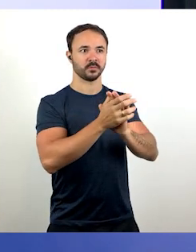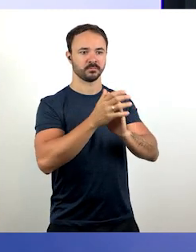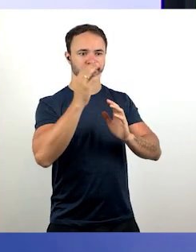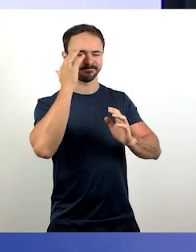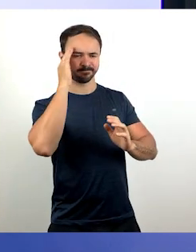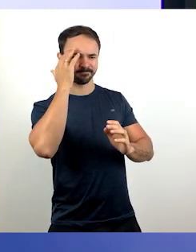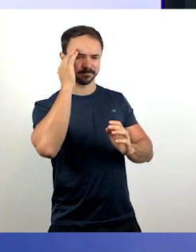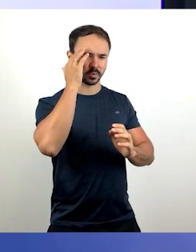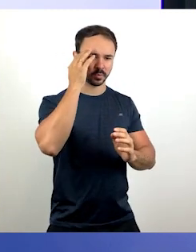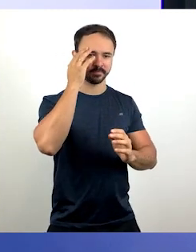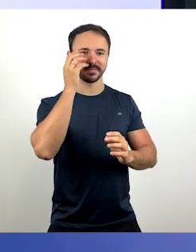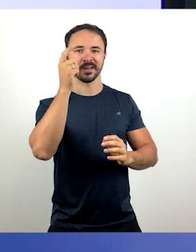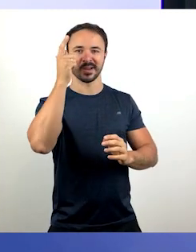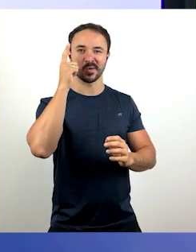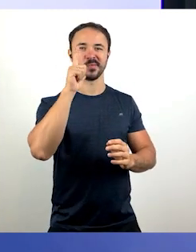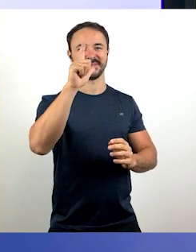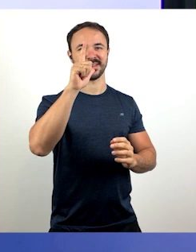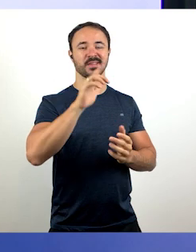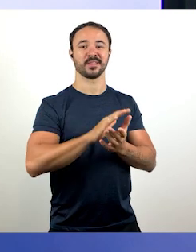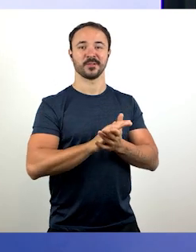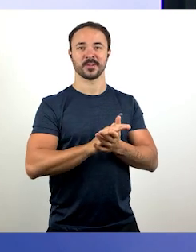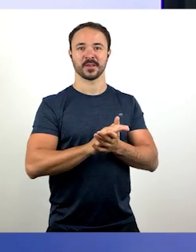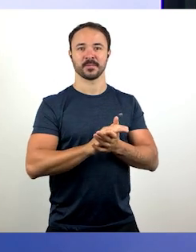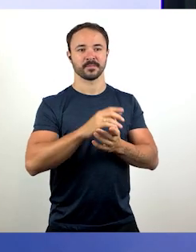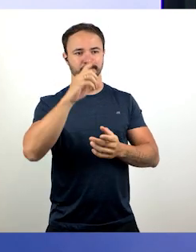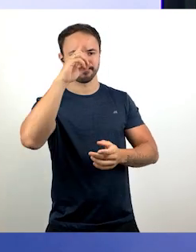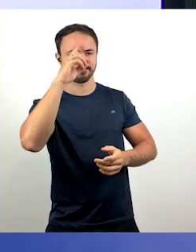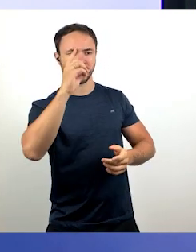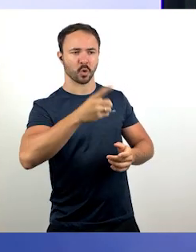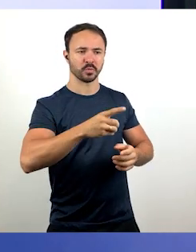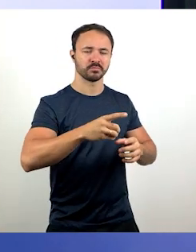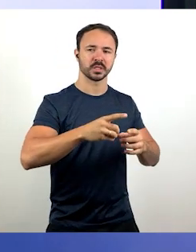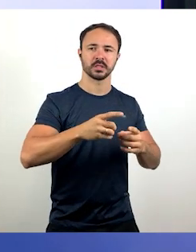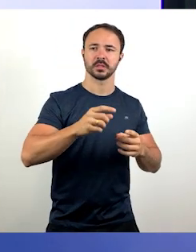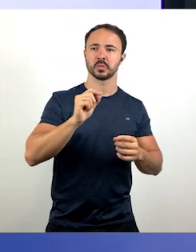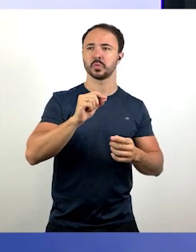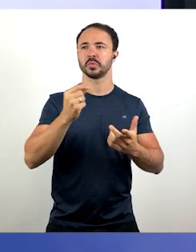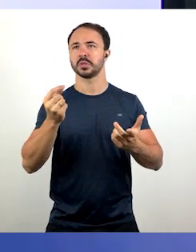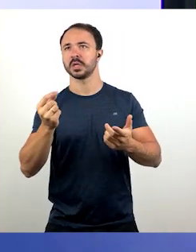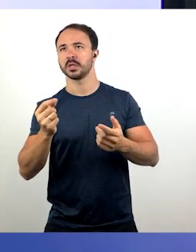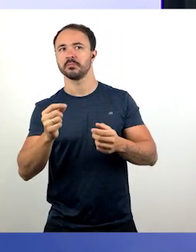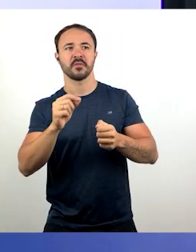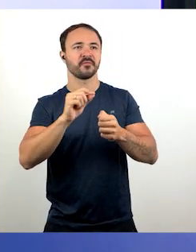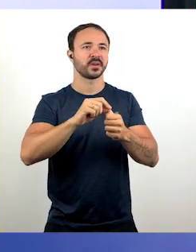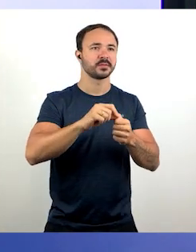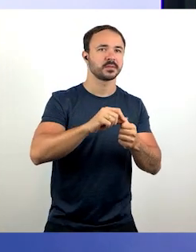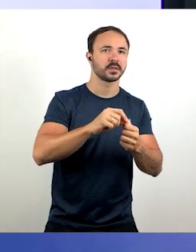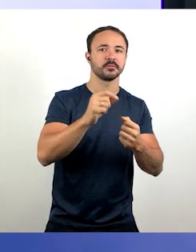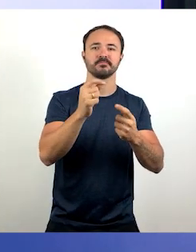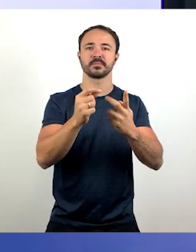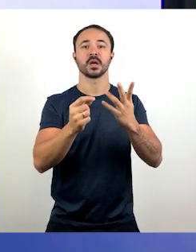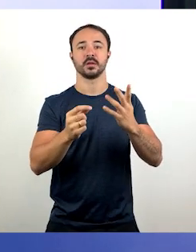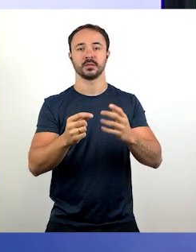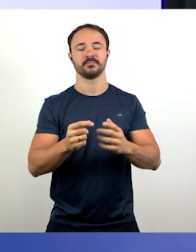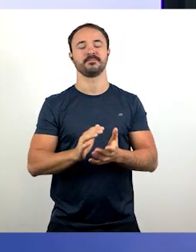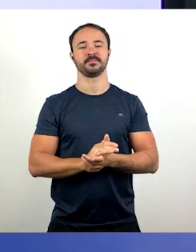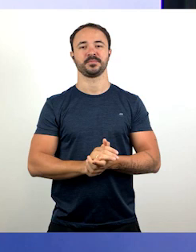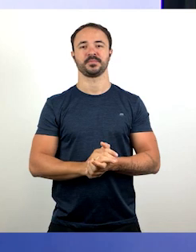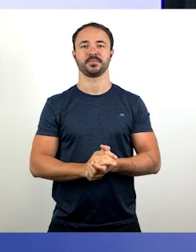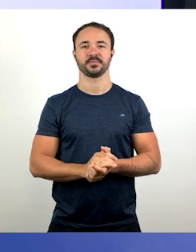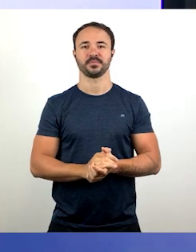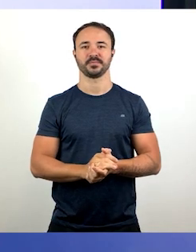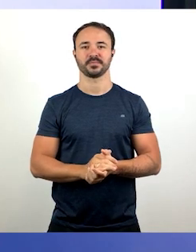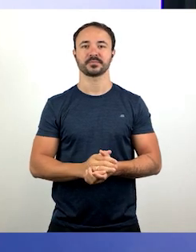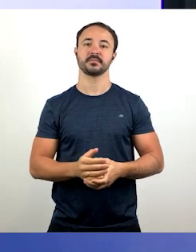desligada. E a partir daí, o computador entende um comando para quando a luz está ligada ou quando a luz está